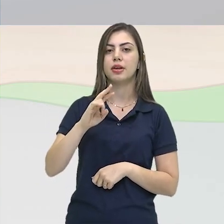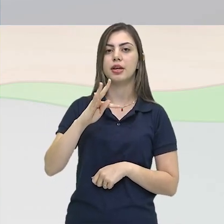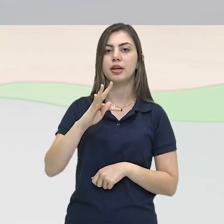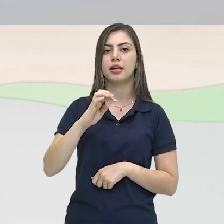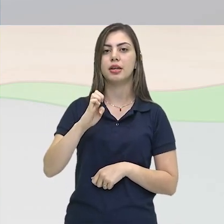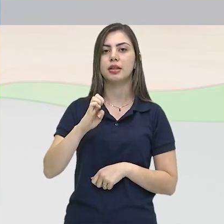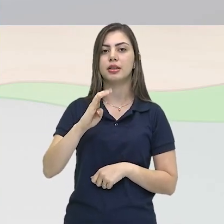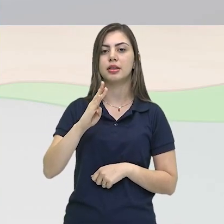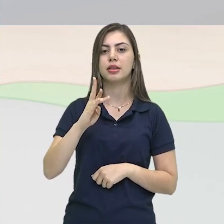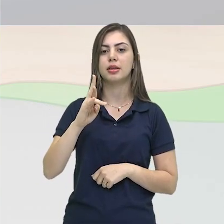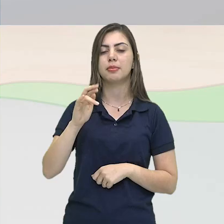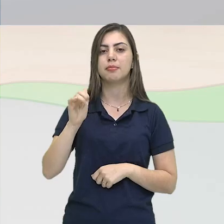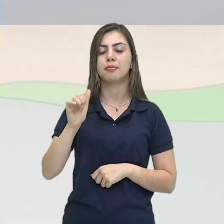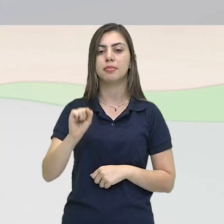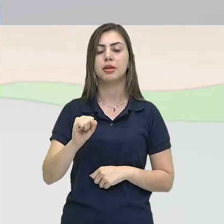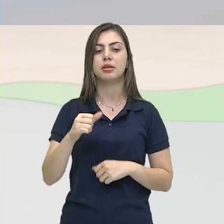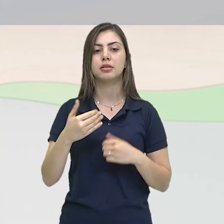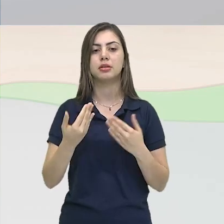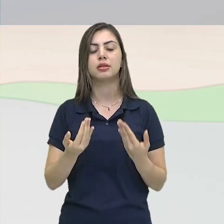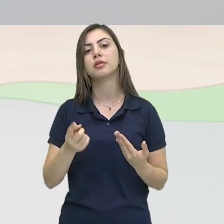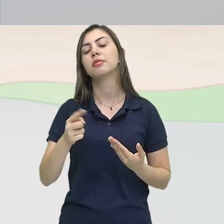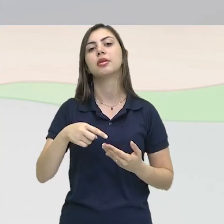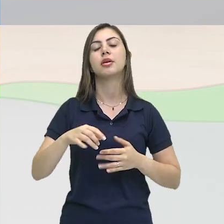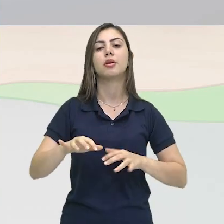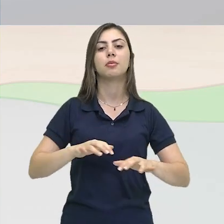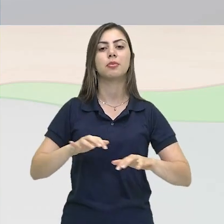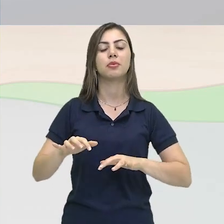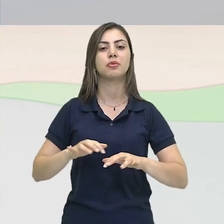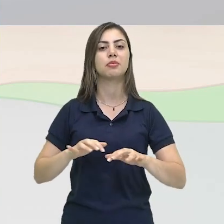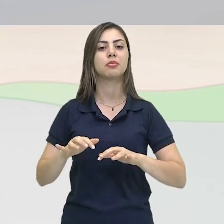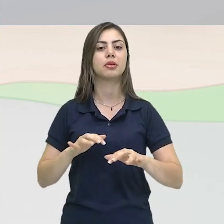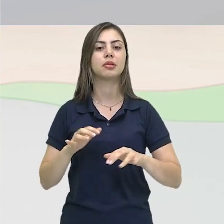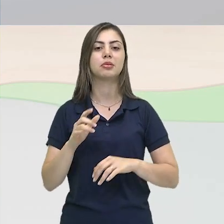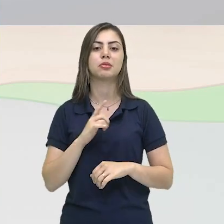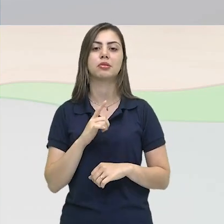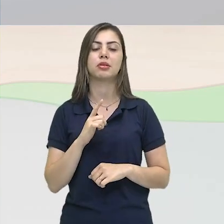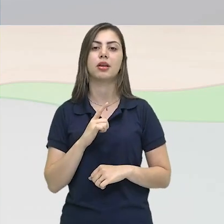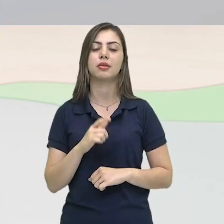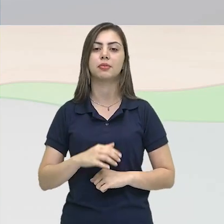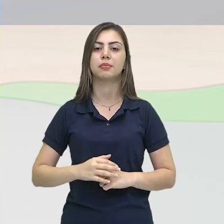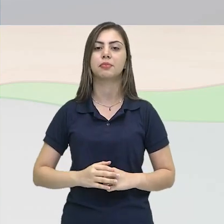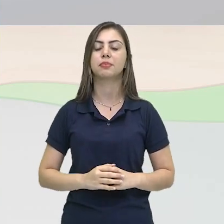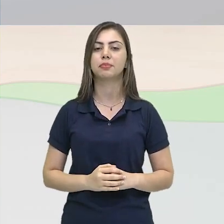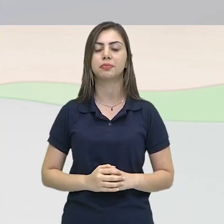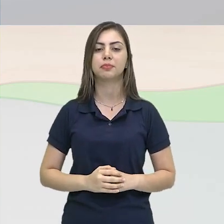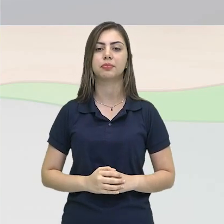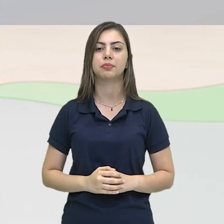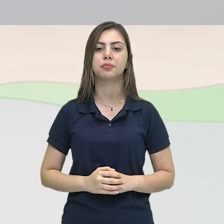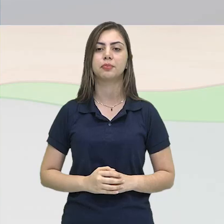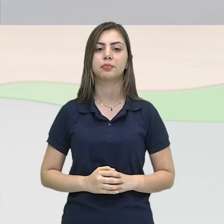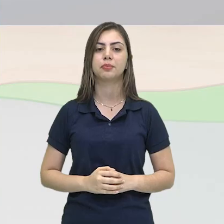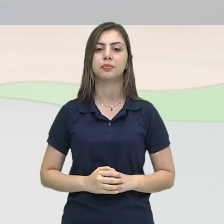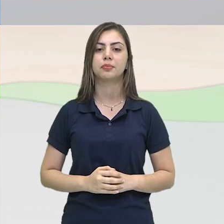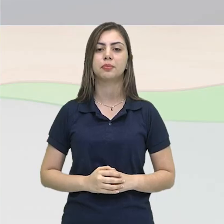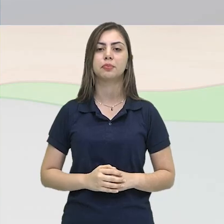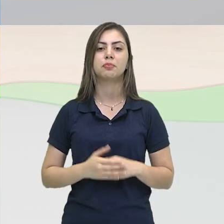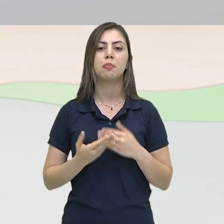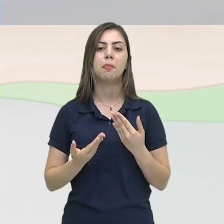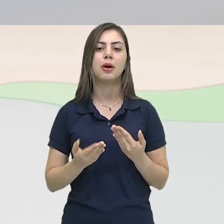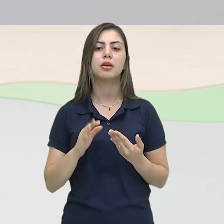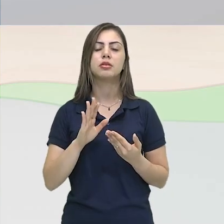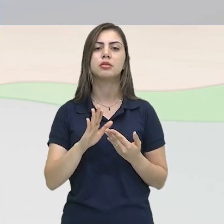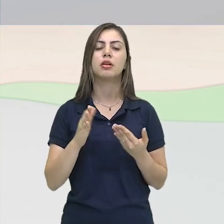aqui, ó, uma mobilidade nas nossas vértebras por essa articulação. E no nosso